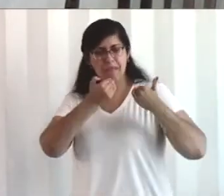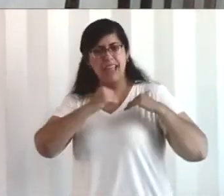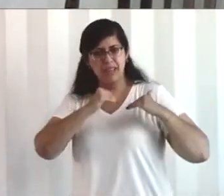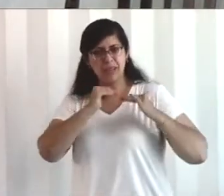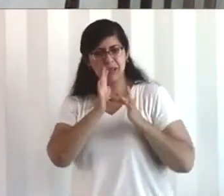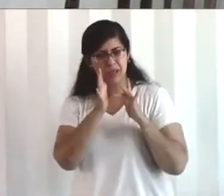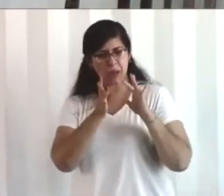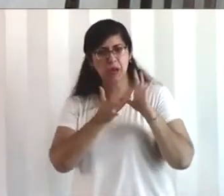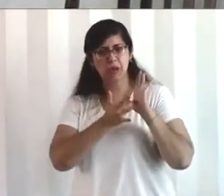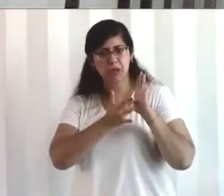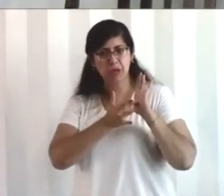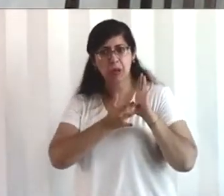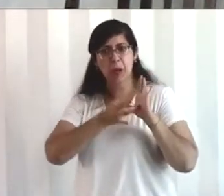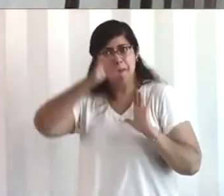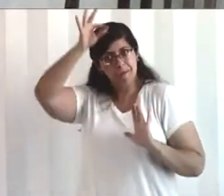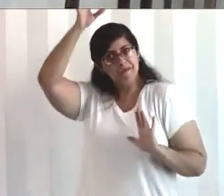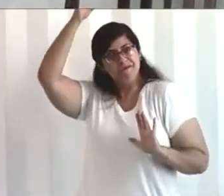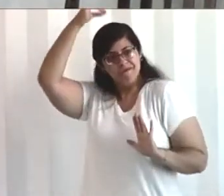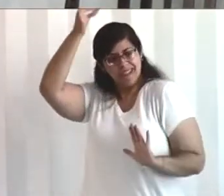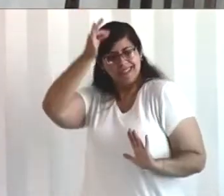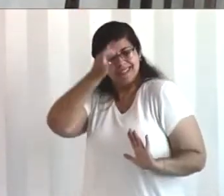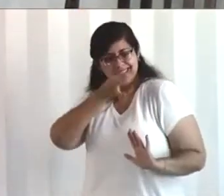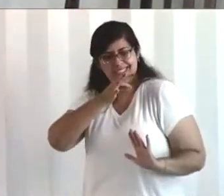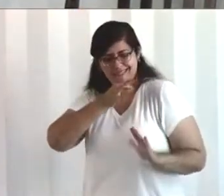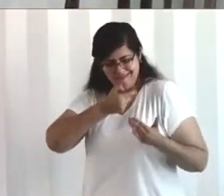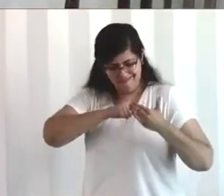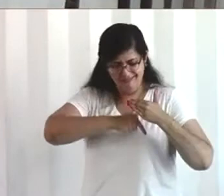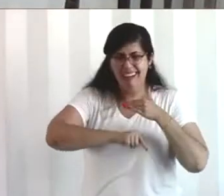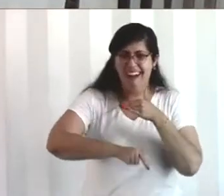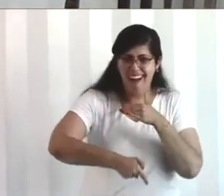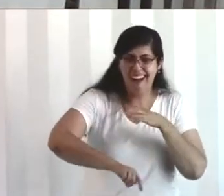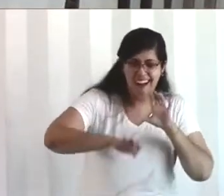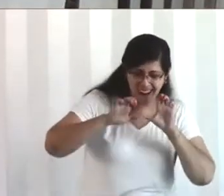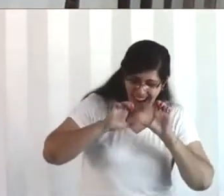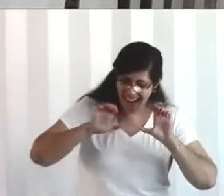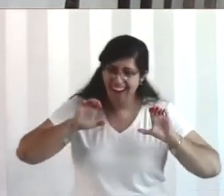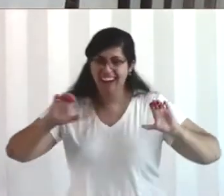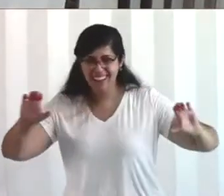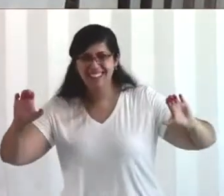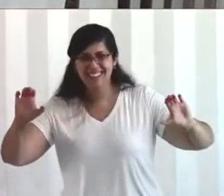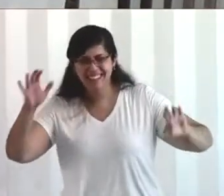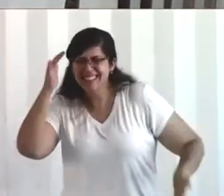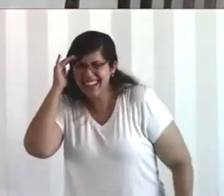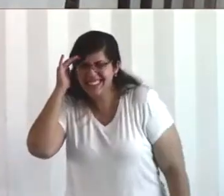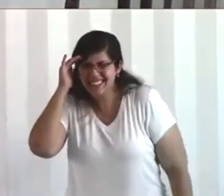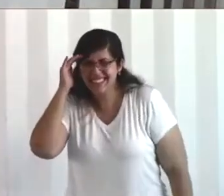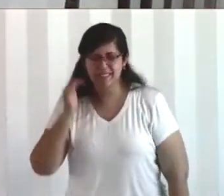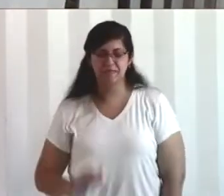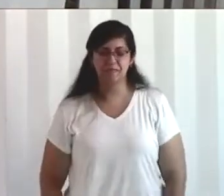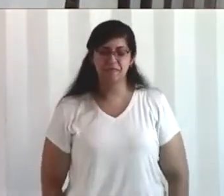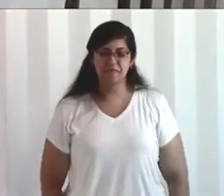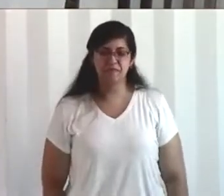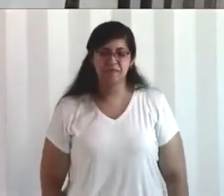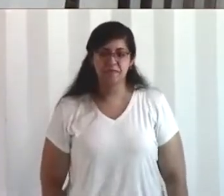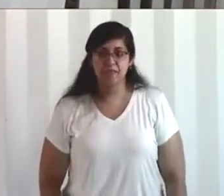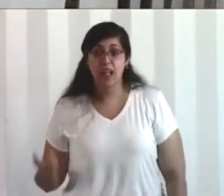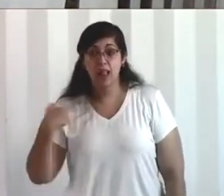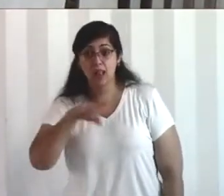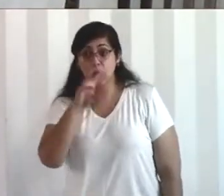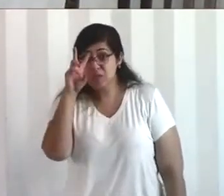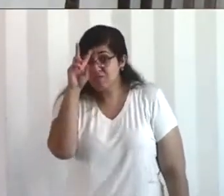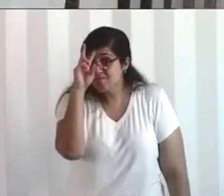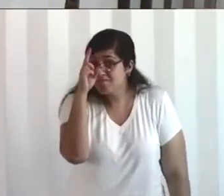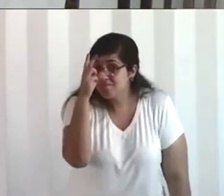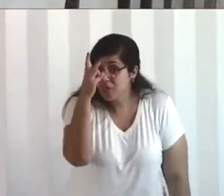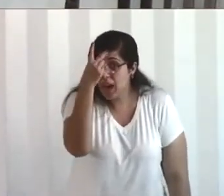está operando através da sua comunidade naquela cidade. E a conversão é sempre de